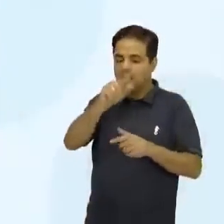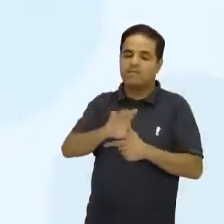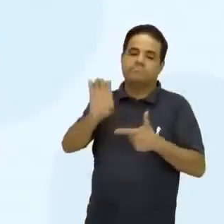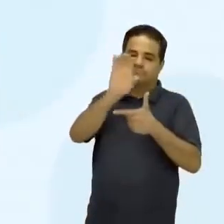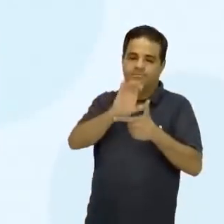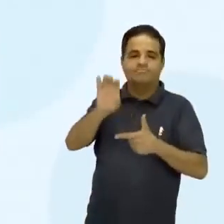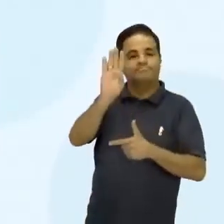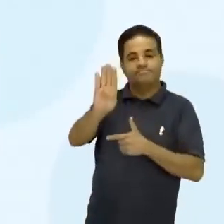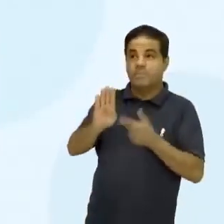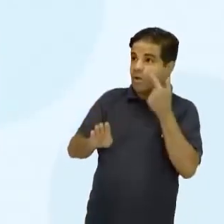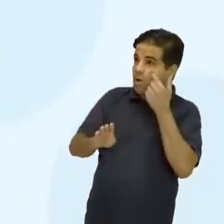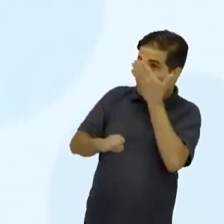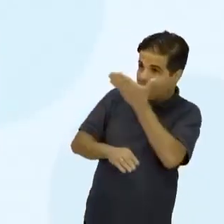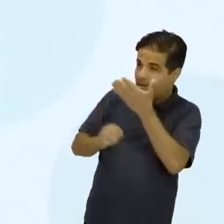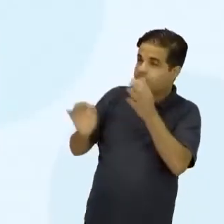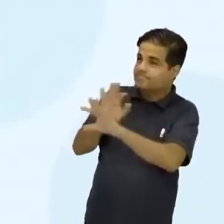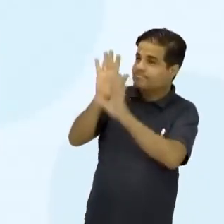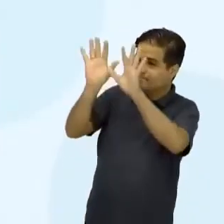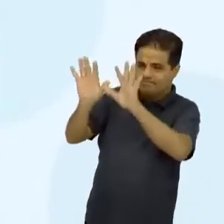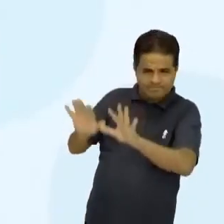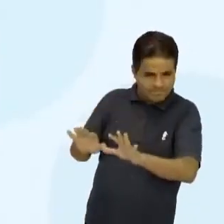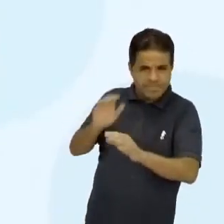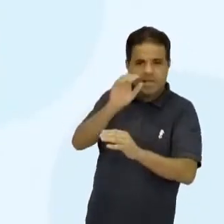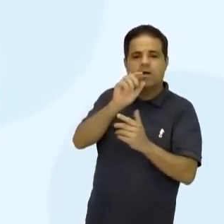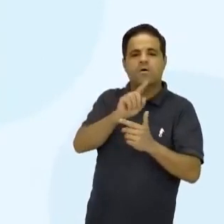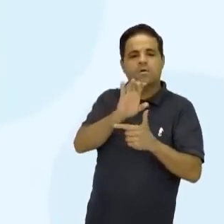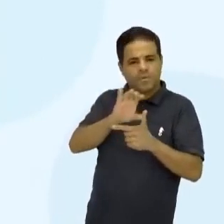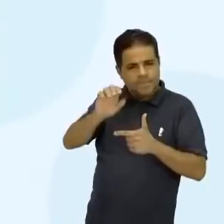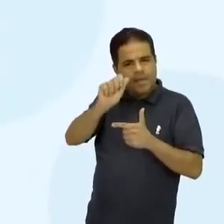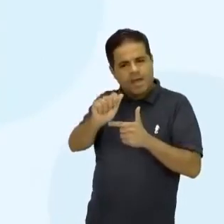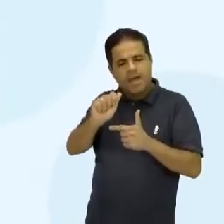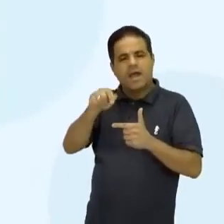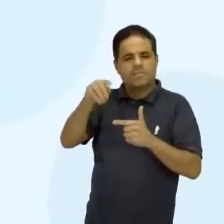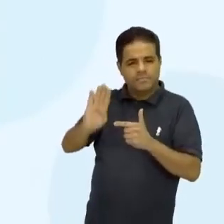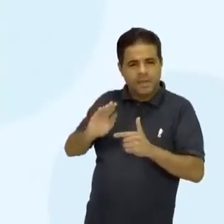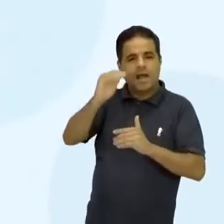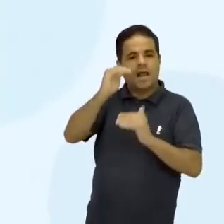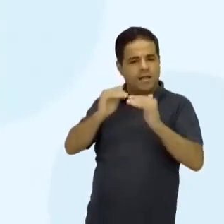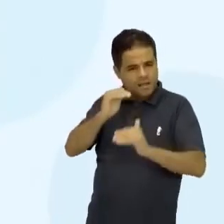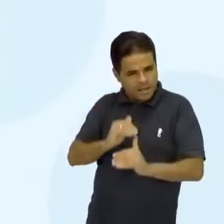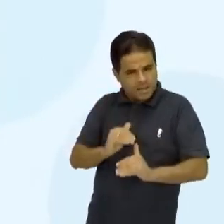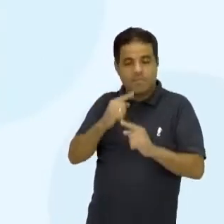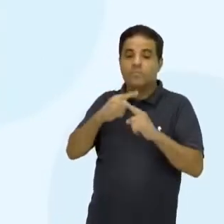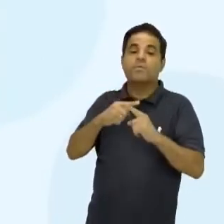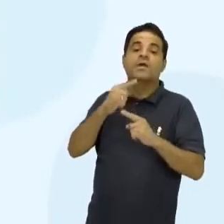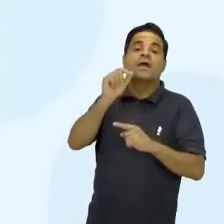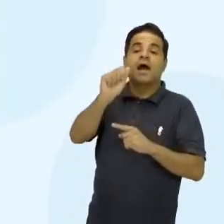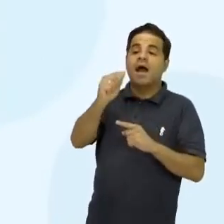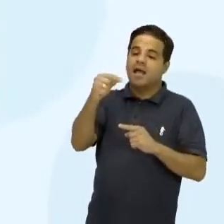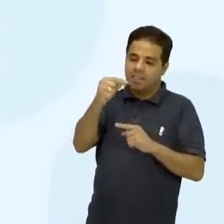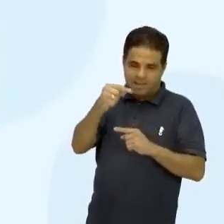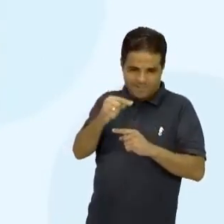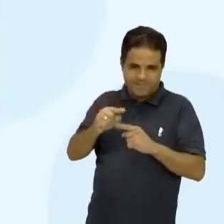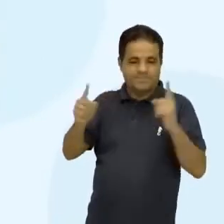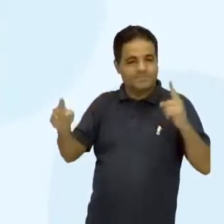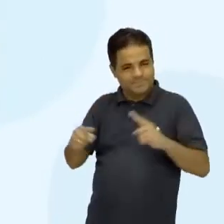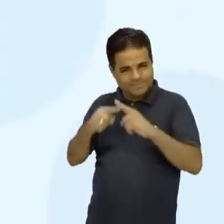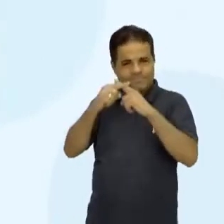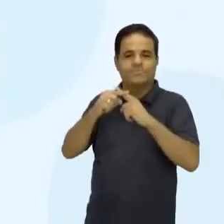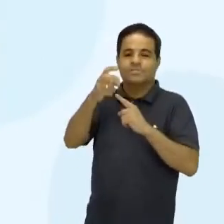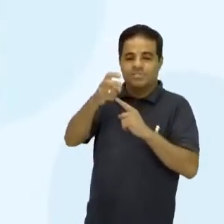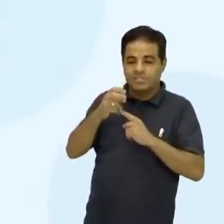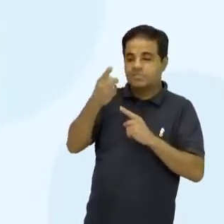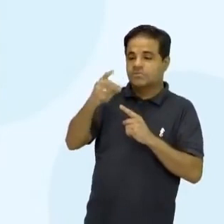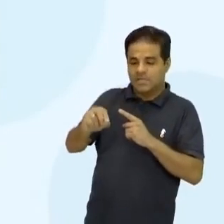a resolução para vocês. Coeficiente A, coeficiente B, ela é decrescente porque o A é negativo, ela cruza o x no 10